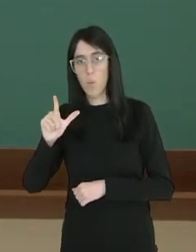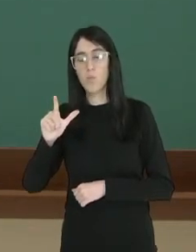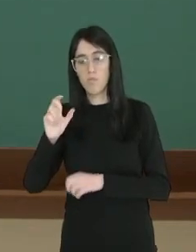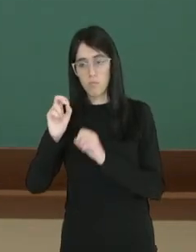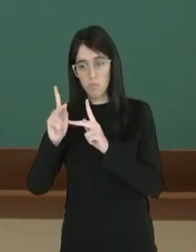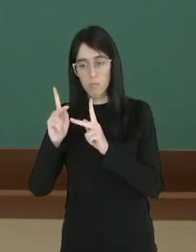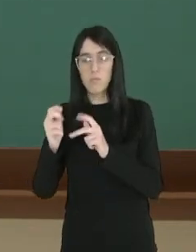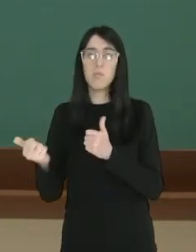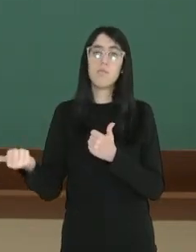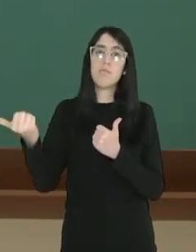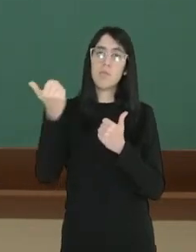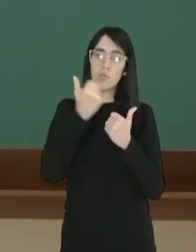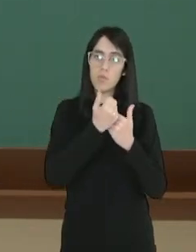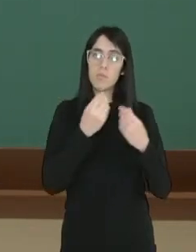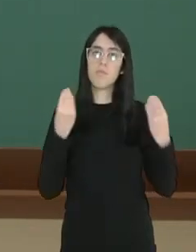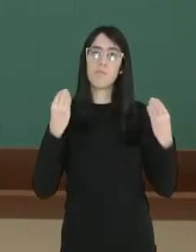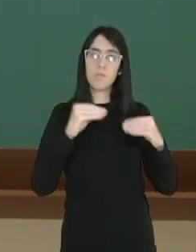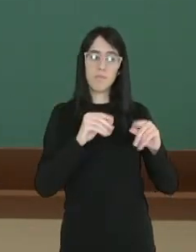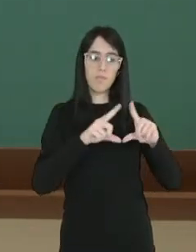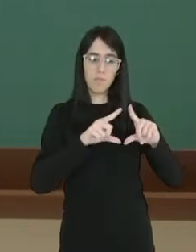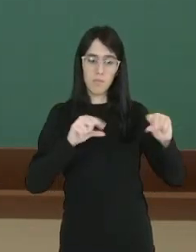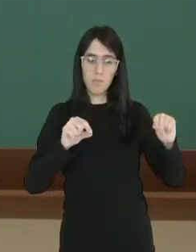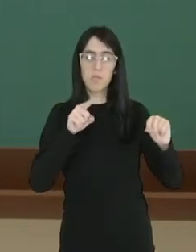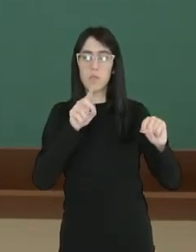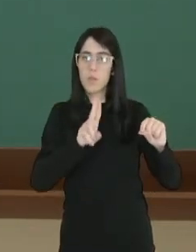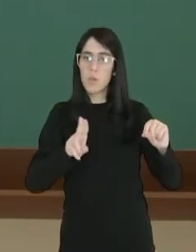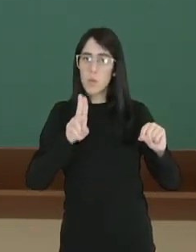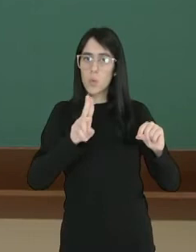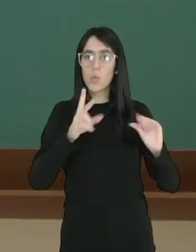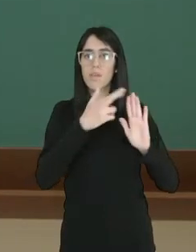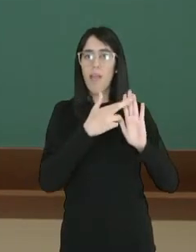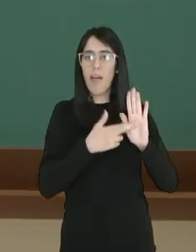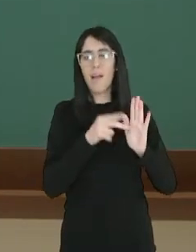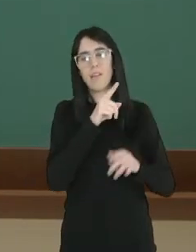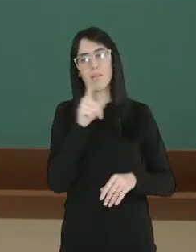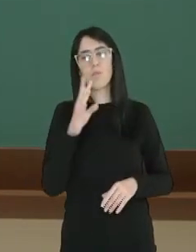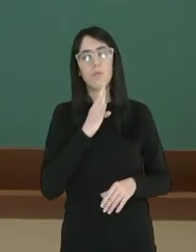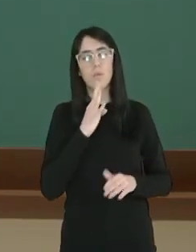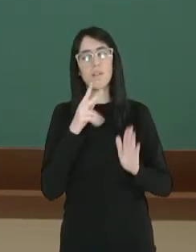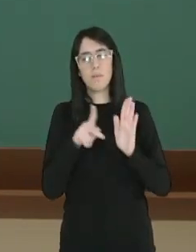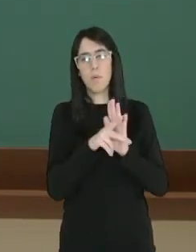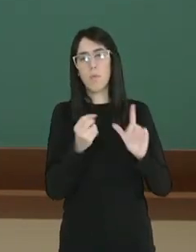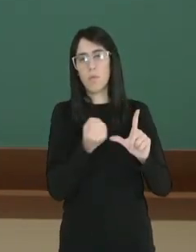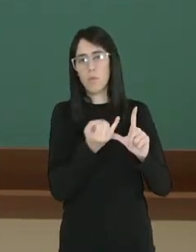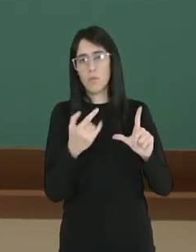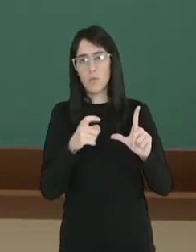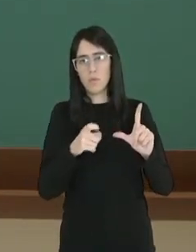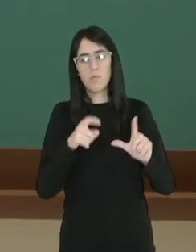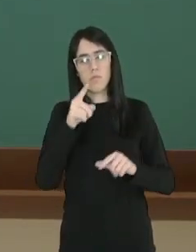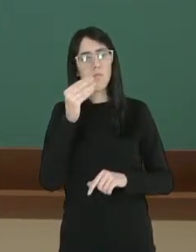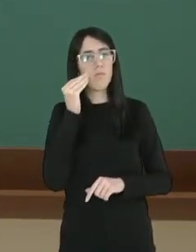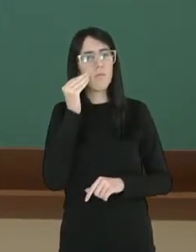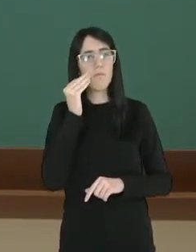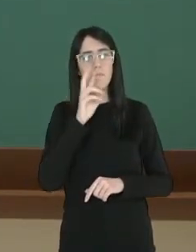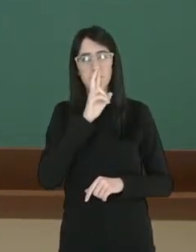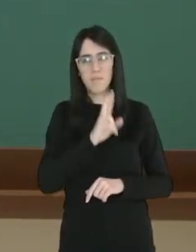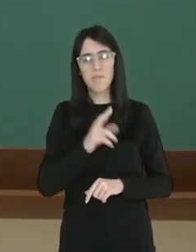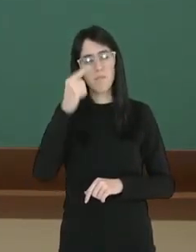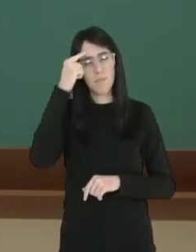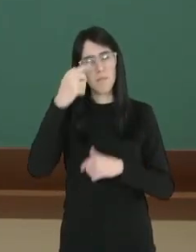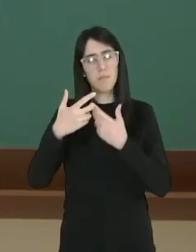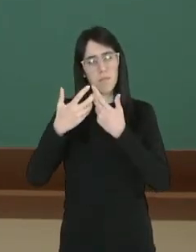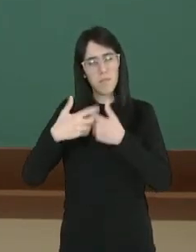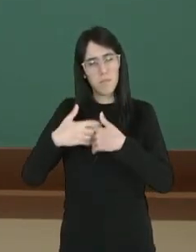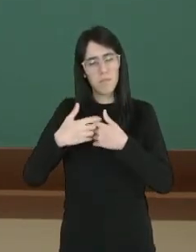na fórmula e tenta usar as propriedades que vocês já conhecem de logaritmo e que se aplicam para o LN. Então, pense um